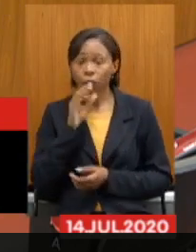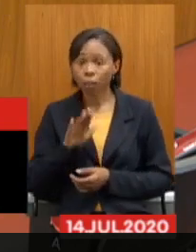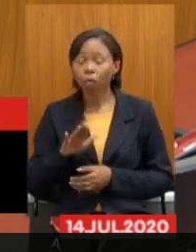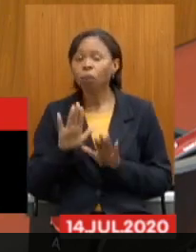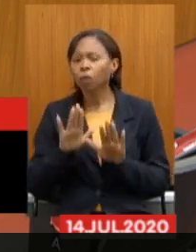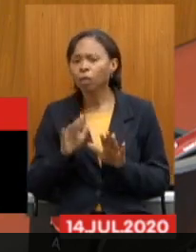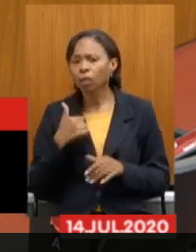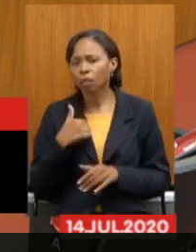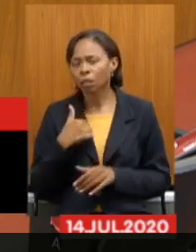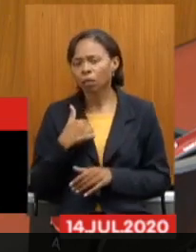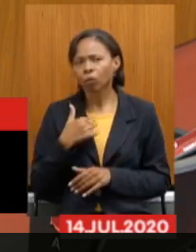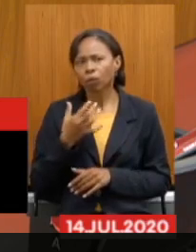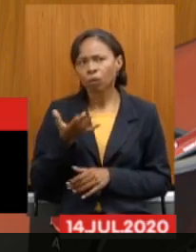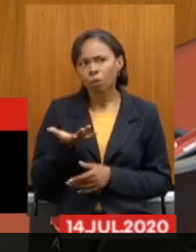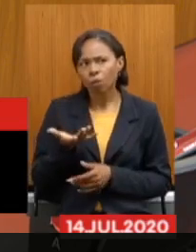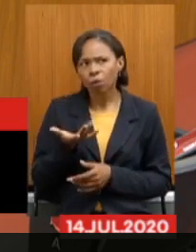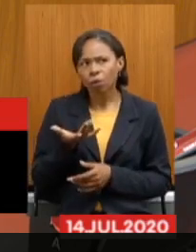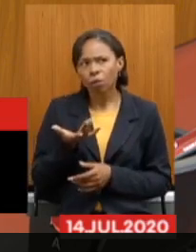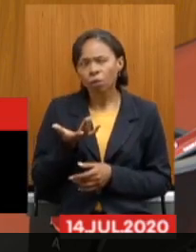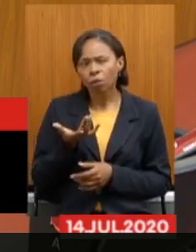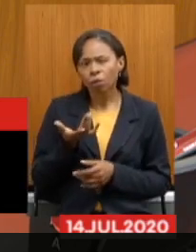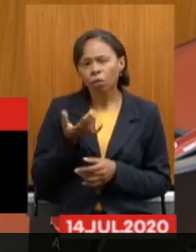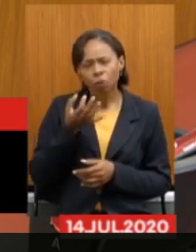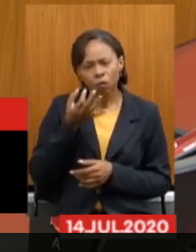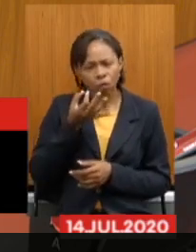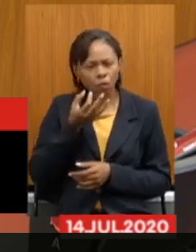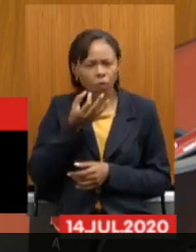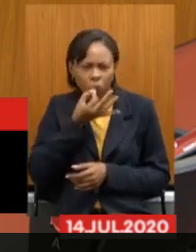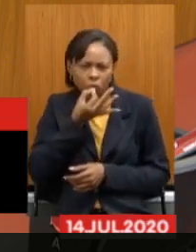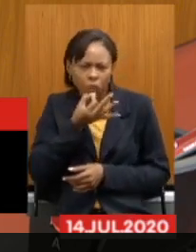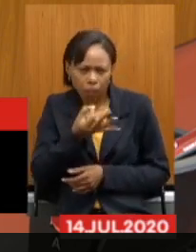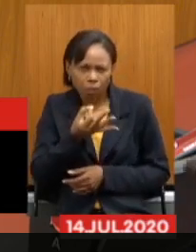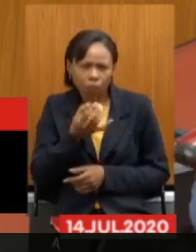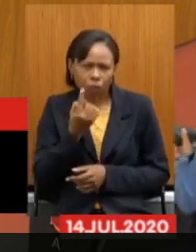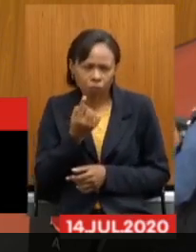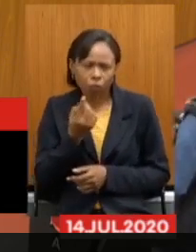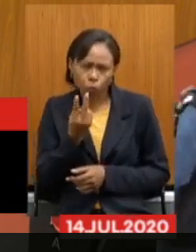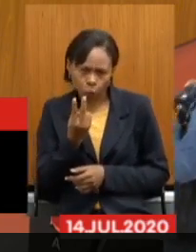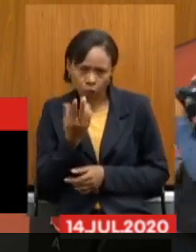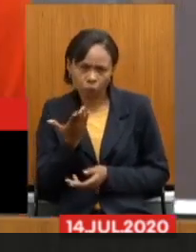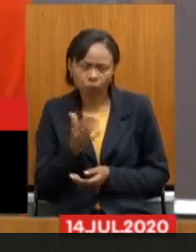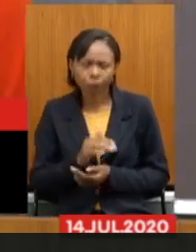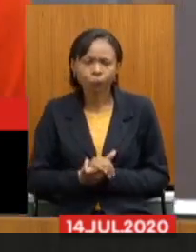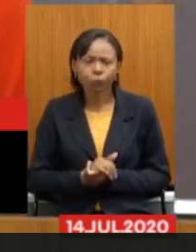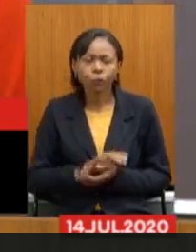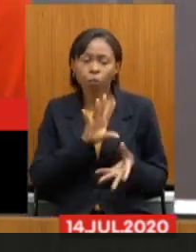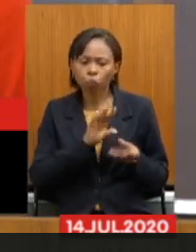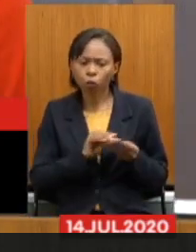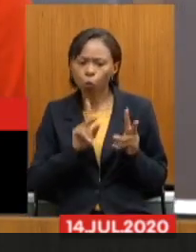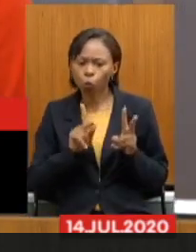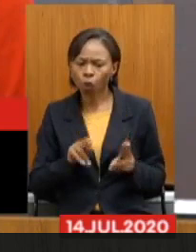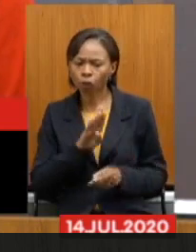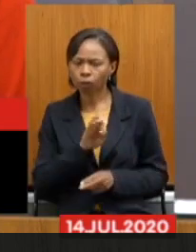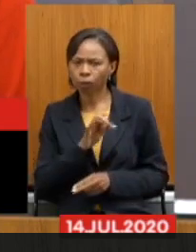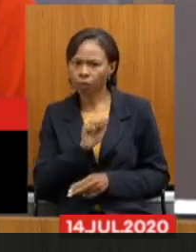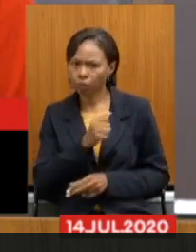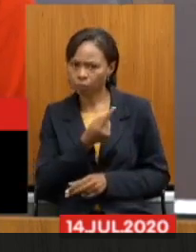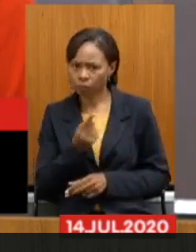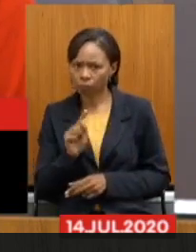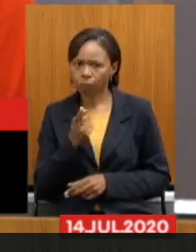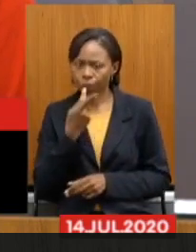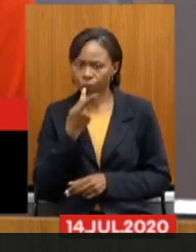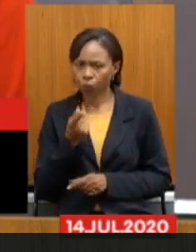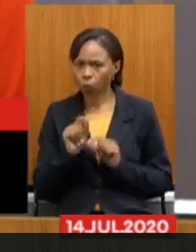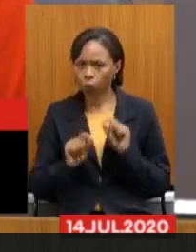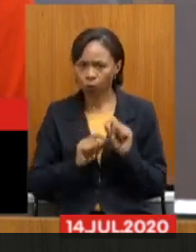observação, presidente, sobre essa tarde de debates. Aliás, duas. A primeira, a mesma síntese que o Betão fez. A